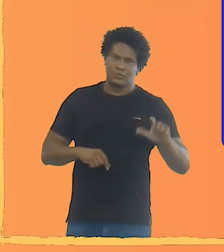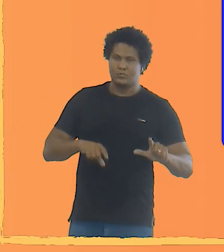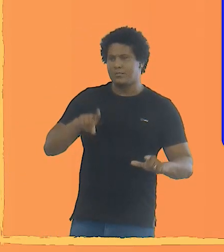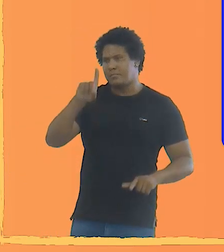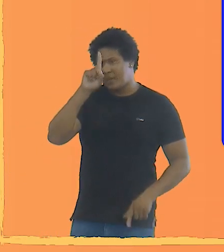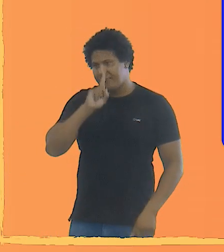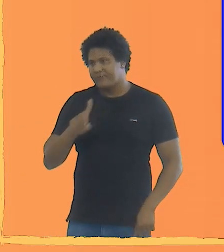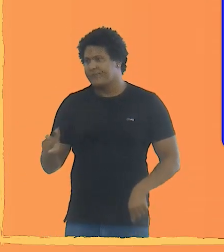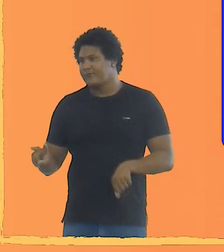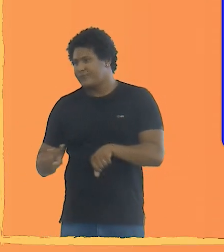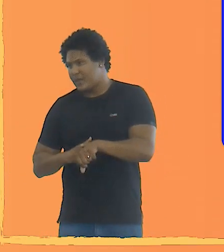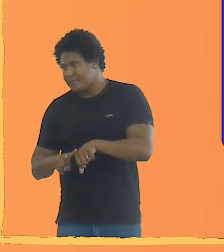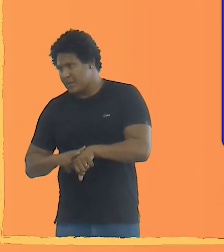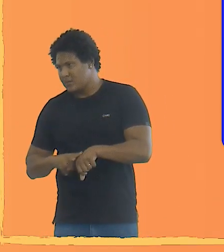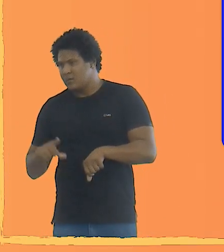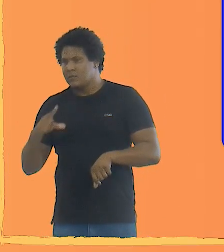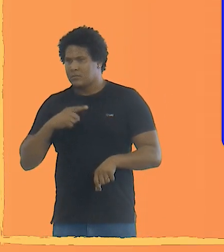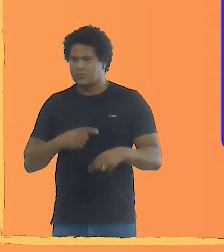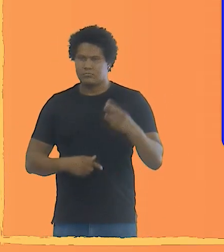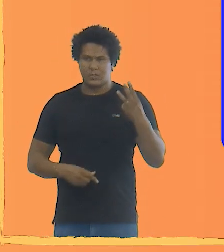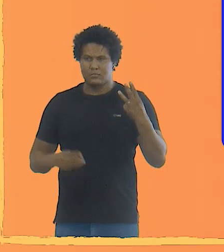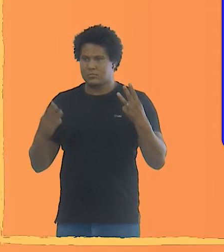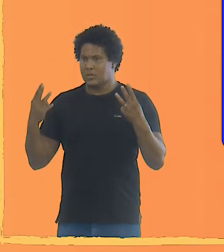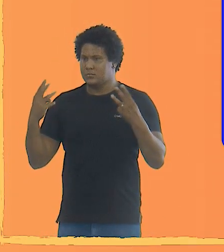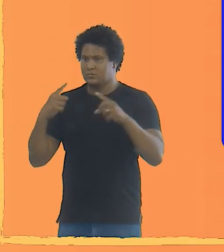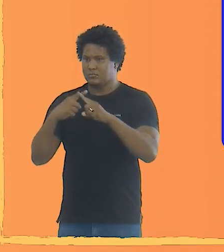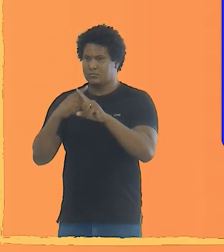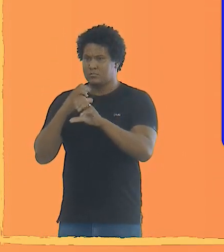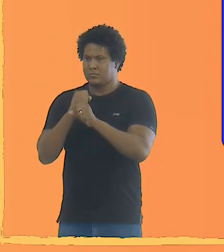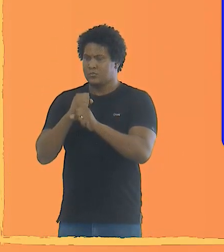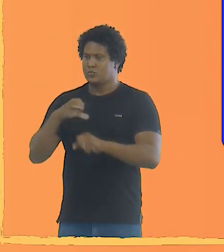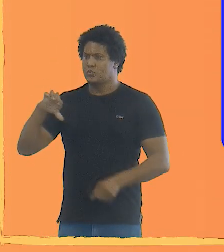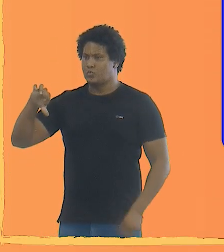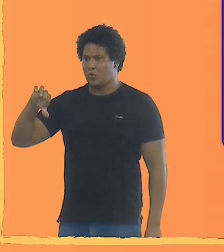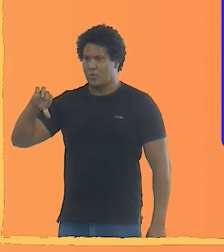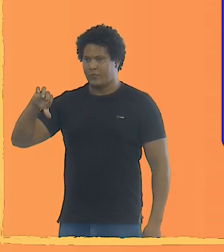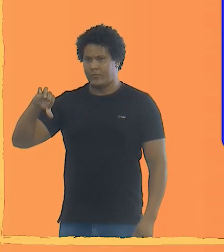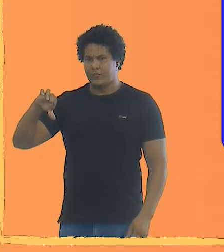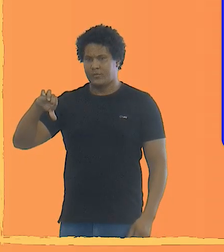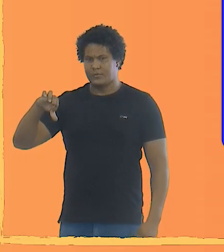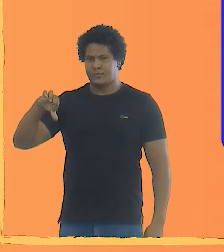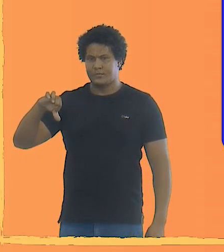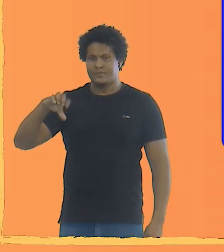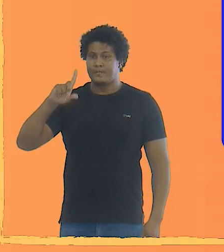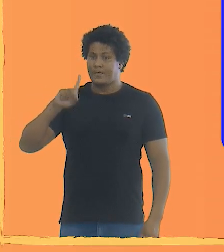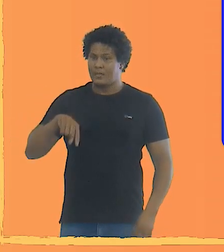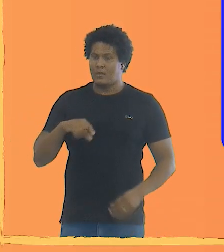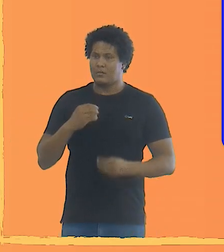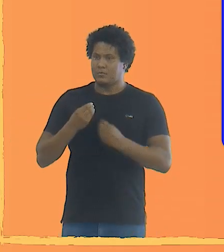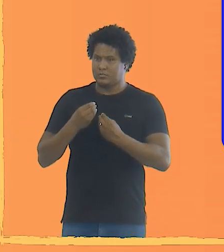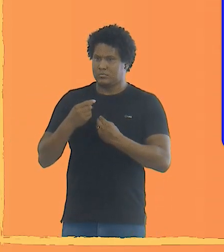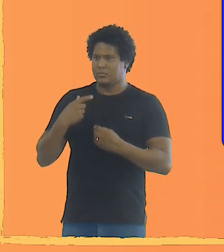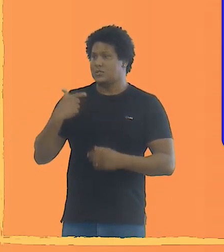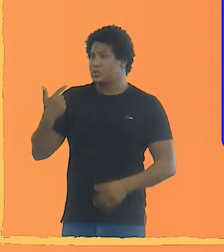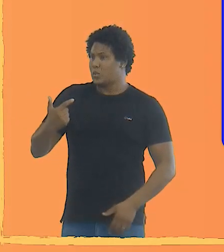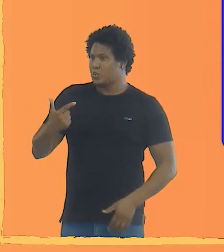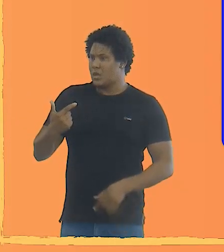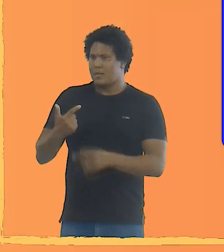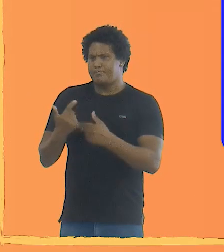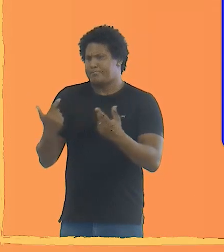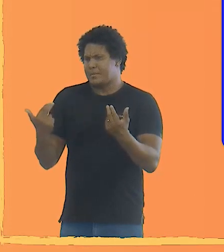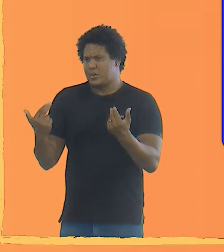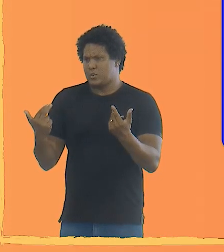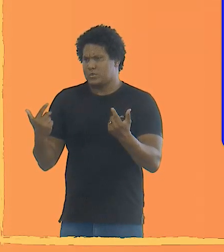3 tonalidades. 3 vezes 3, 9. Se eu for fazer com a cor secundária, é a mesma coisa, ó. Com a cor secundária,